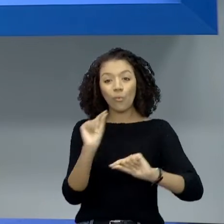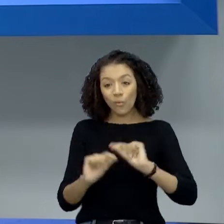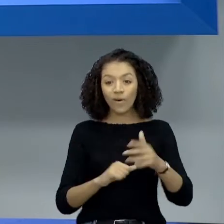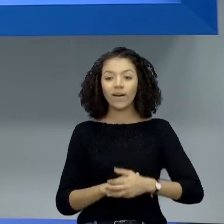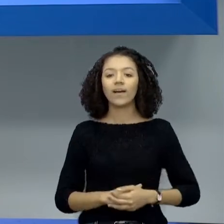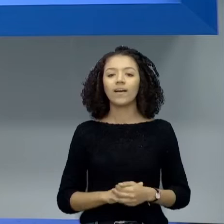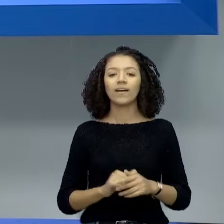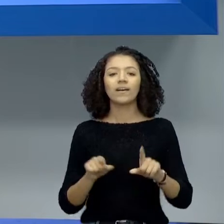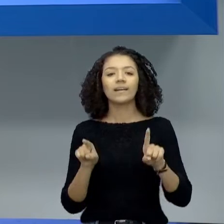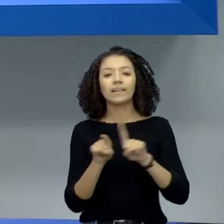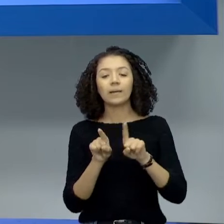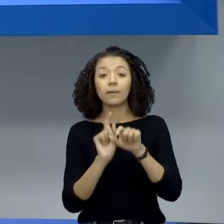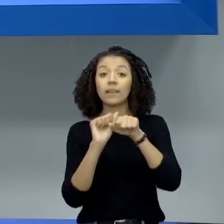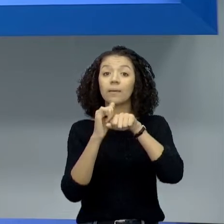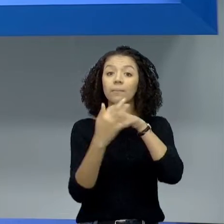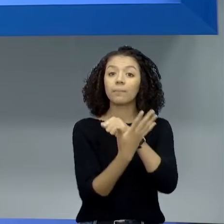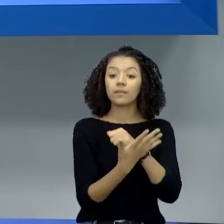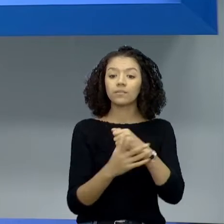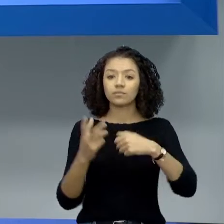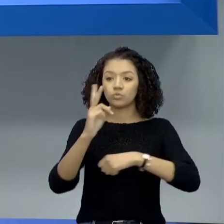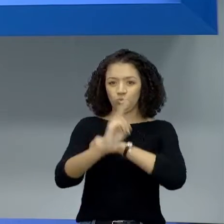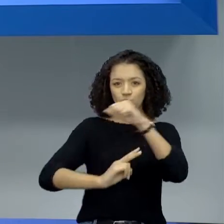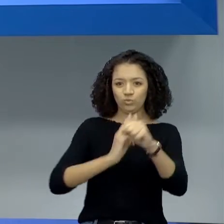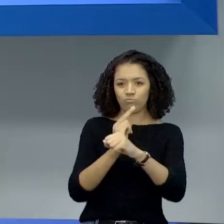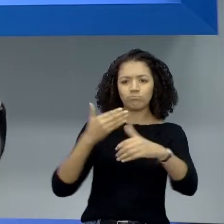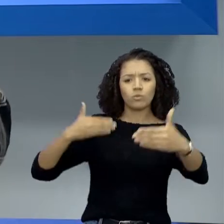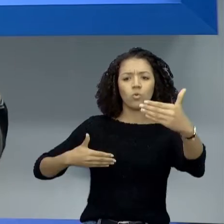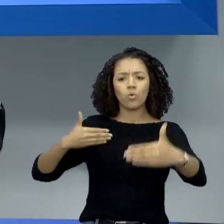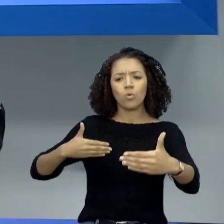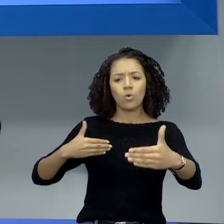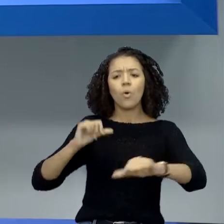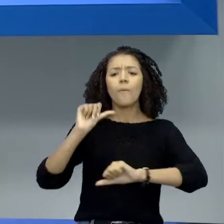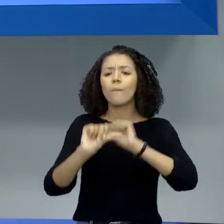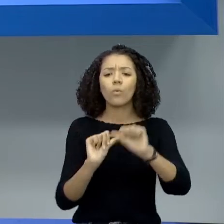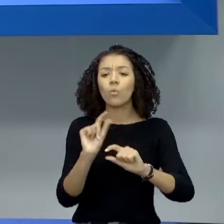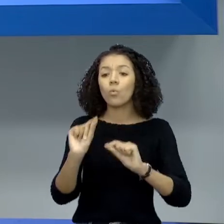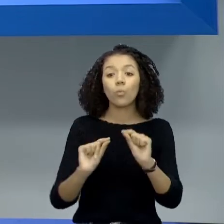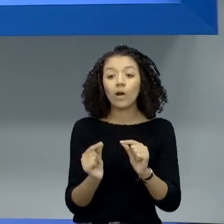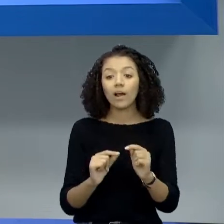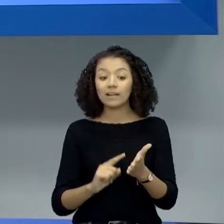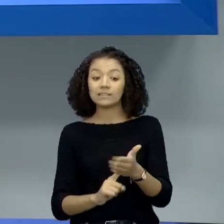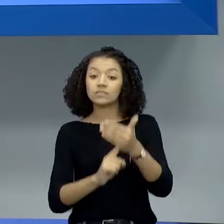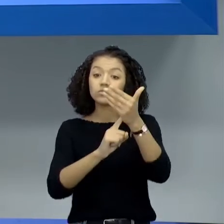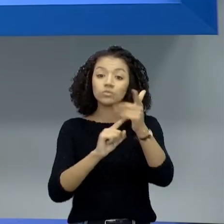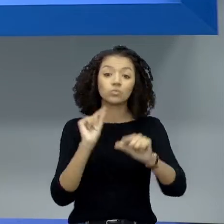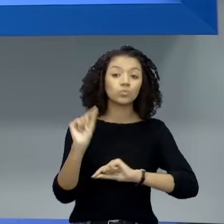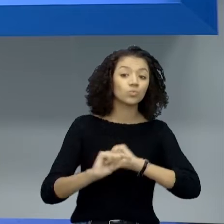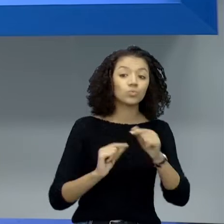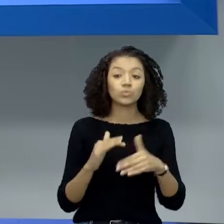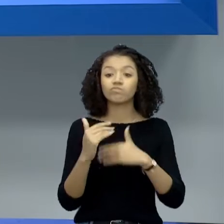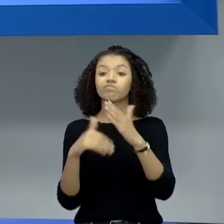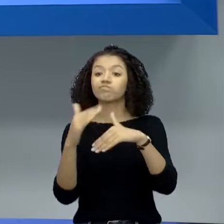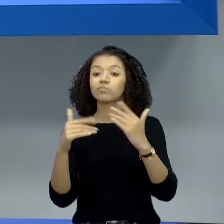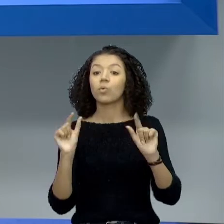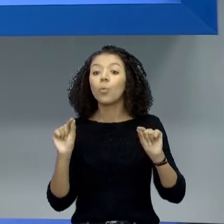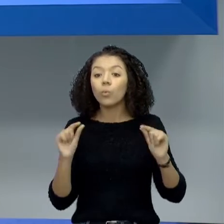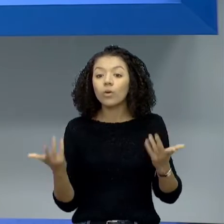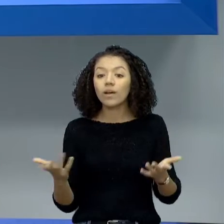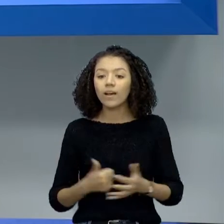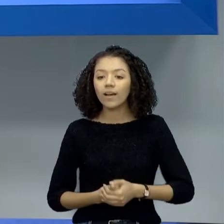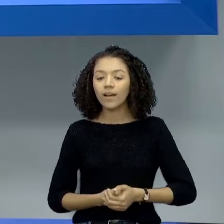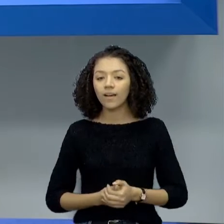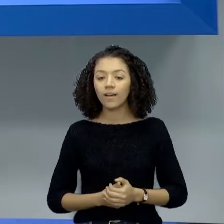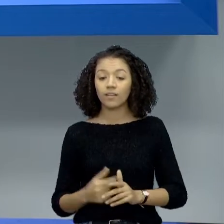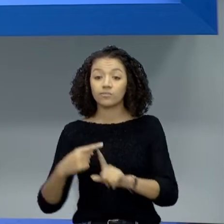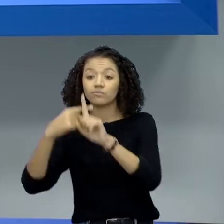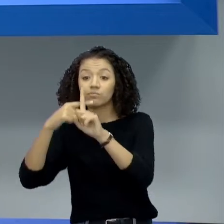ocorreram durante a pandemia de Covid, como é que essa região se desenvolveu, quais são os pontos fortes e fracos. E isso